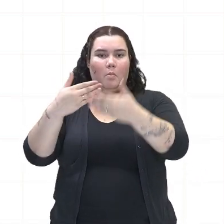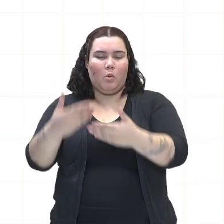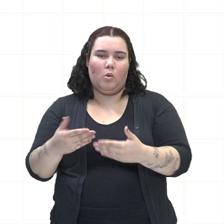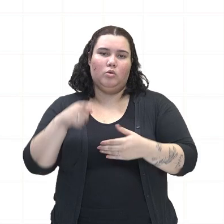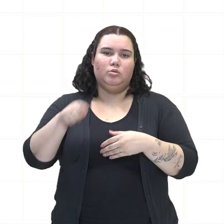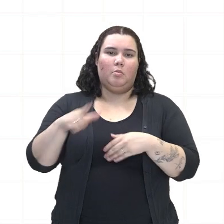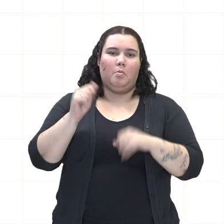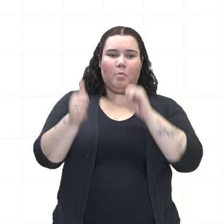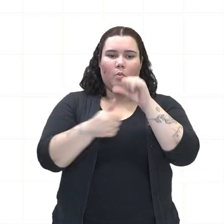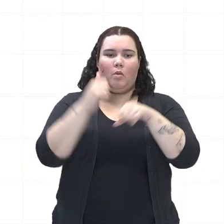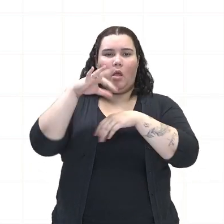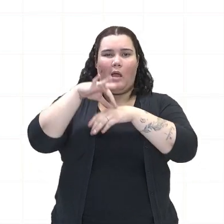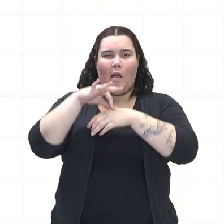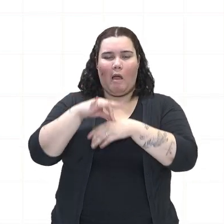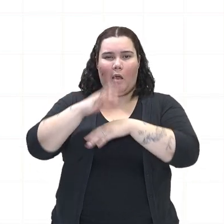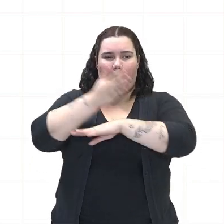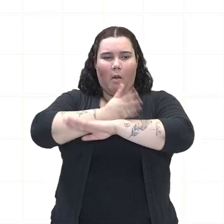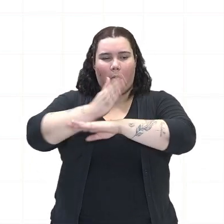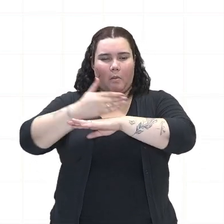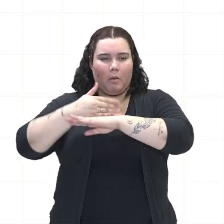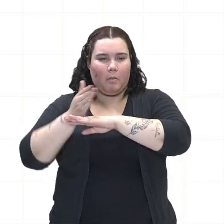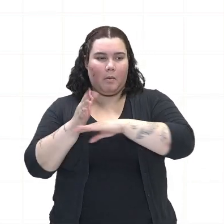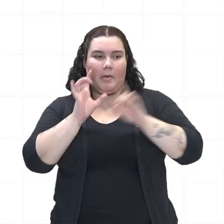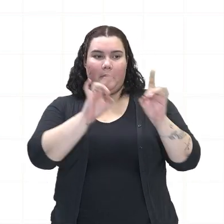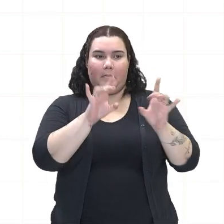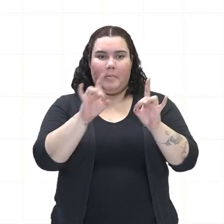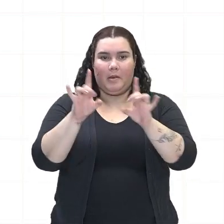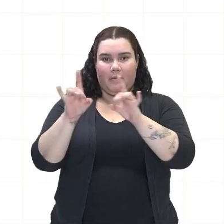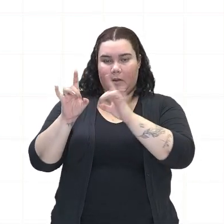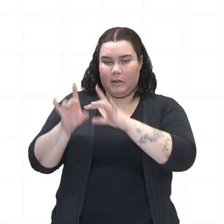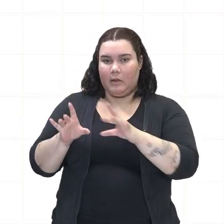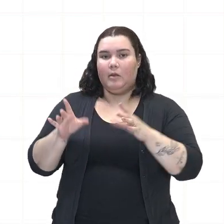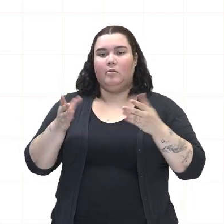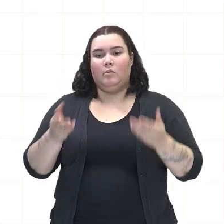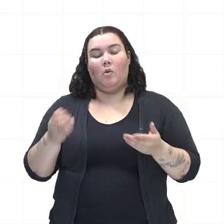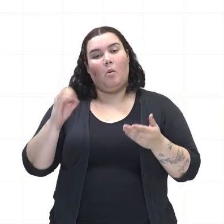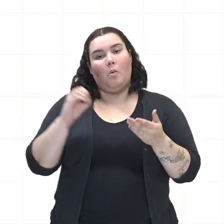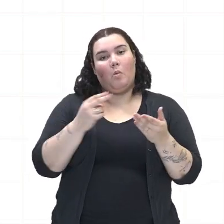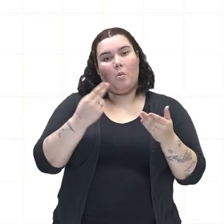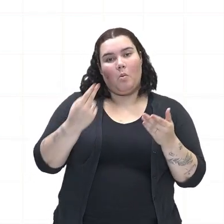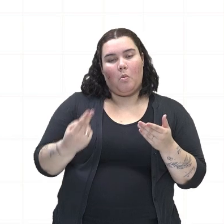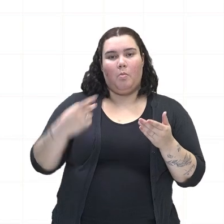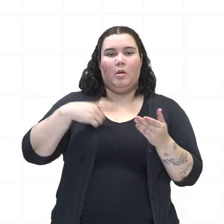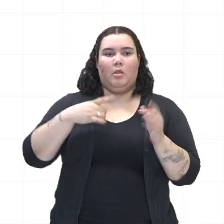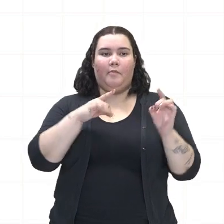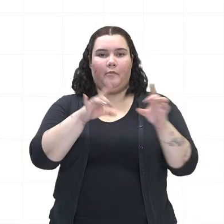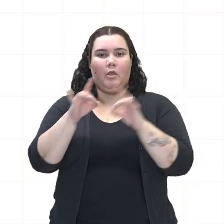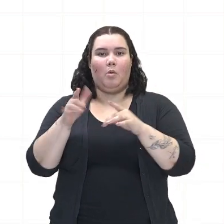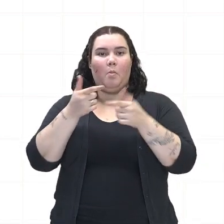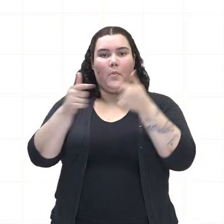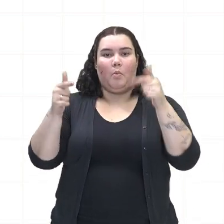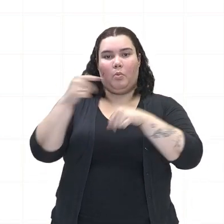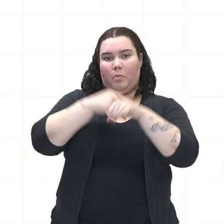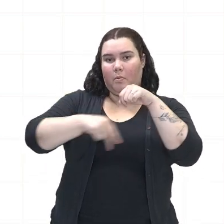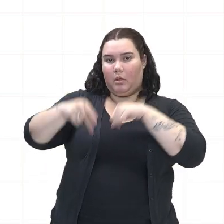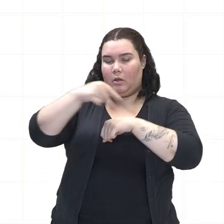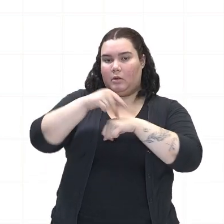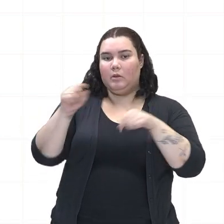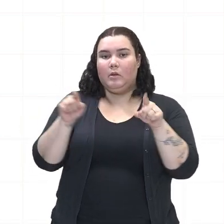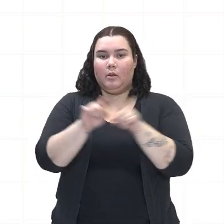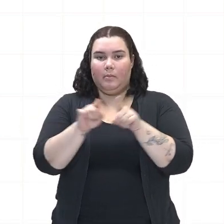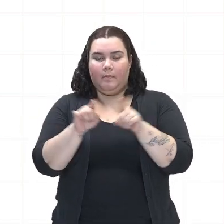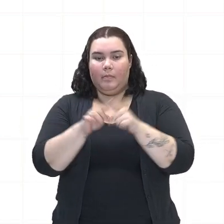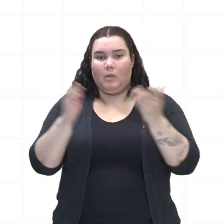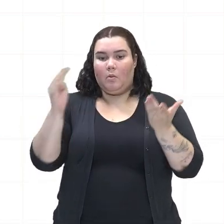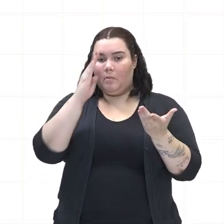e ser transformado em carne para ser vendido nos mercados, ou também para ser exportado para outros países, né? Então o Brasil